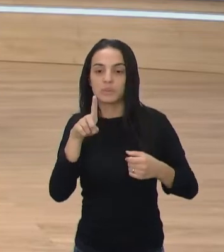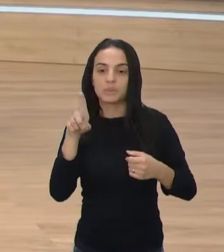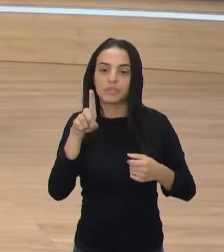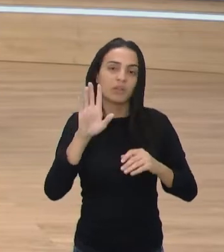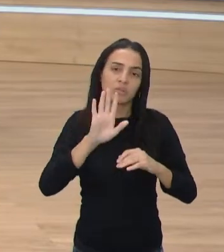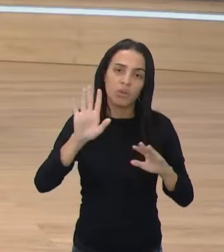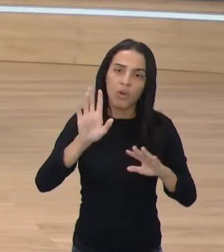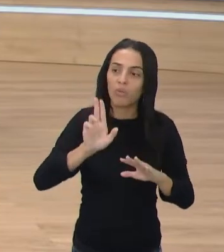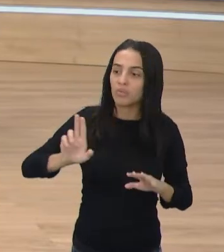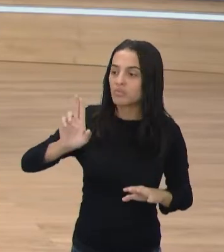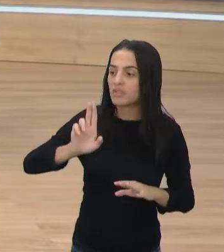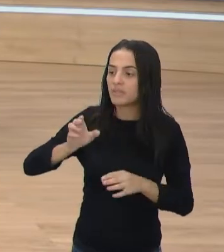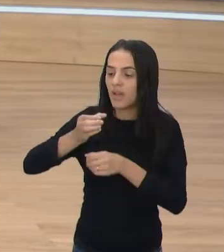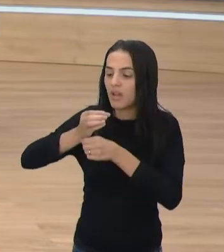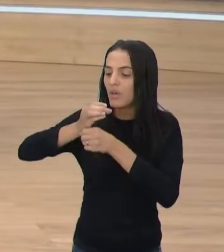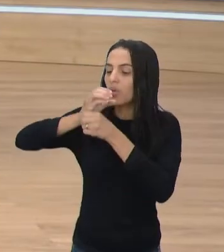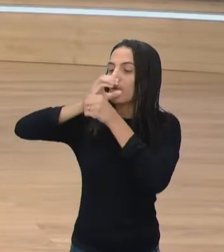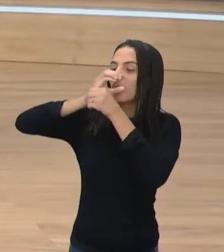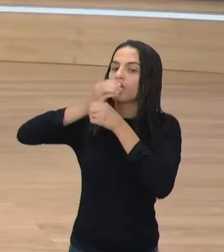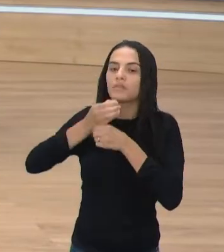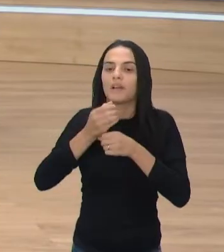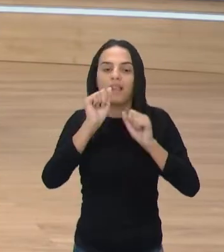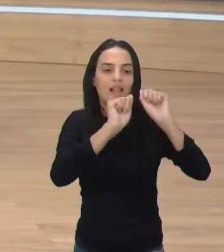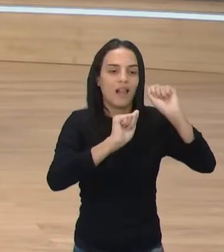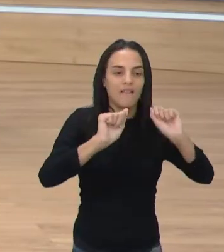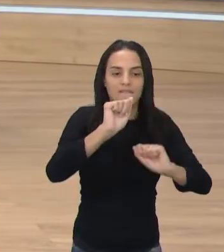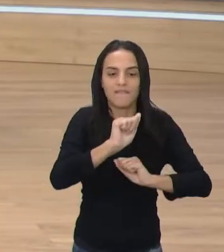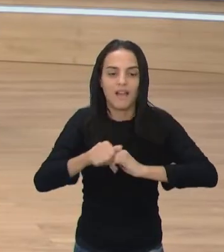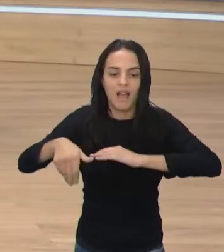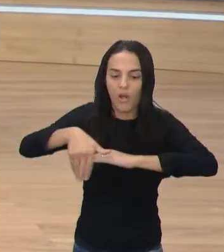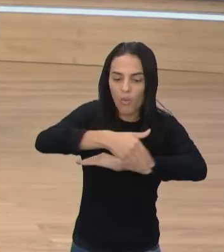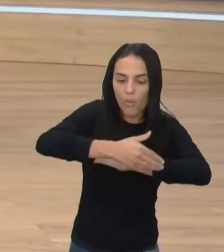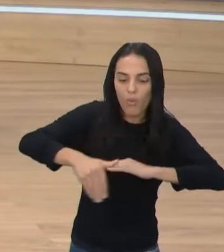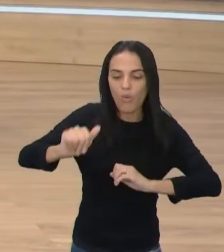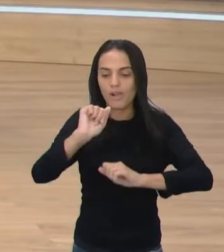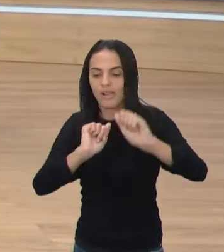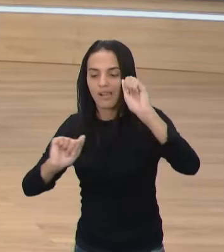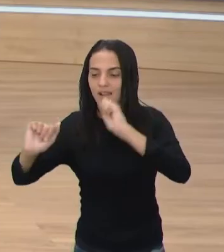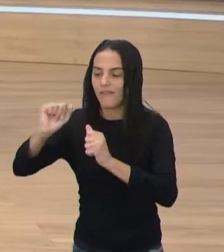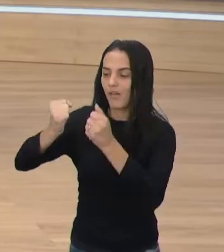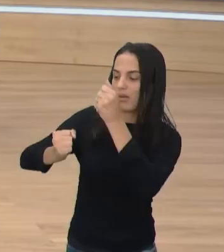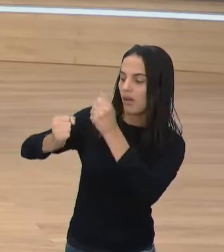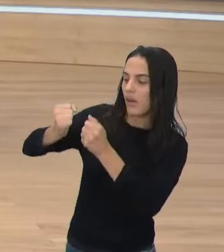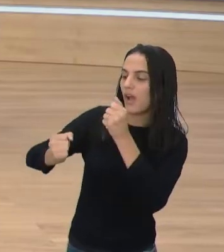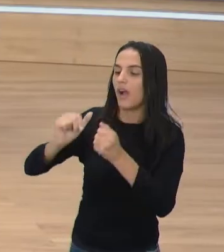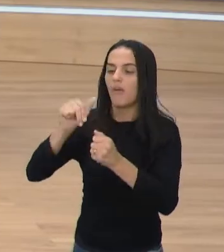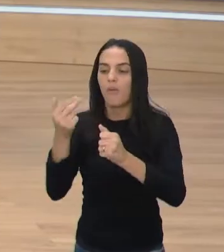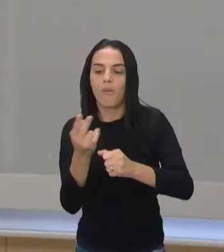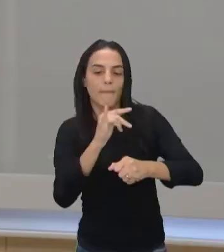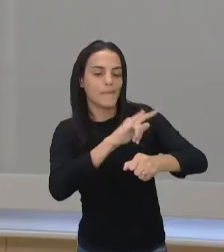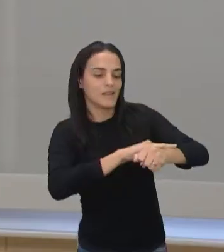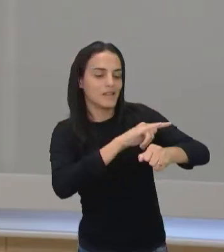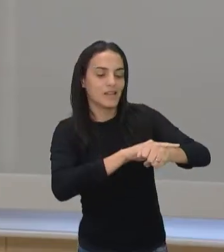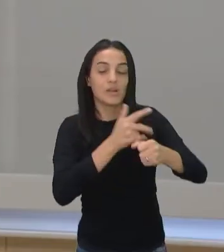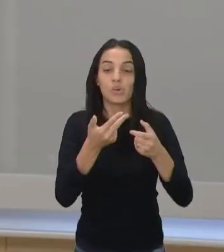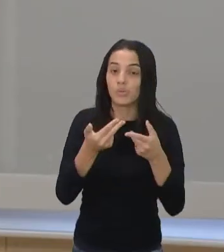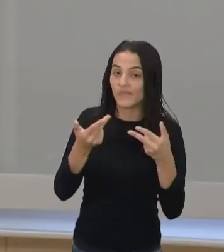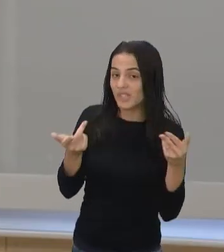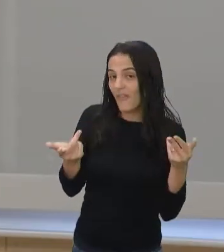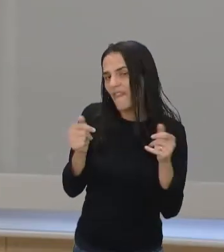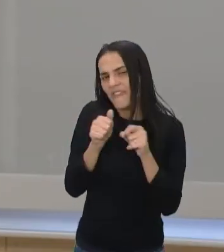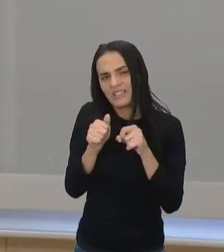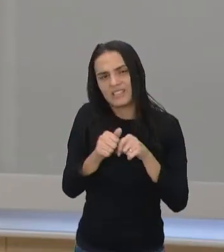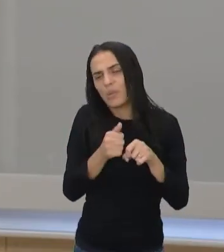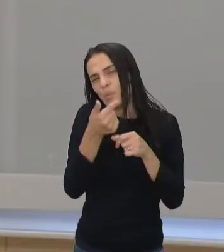para consumo, e não para lavar o carro, para lavar a calçada, para descarga, ou mesmo para fazer qualquer